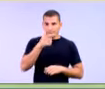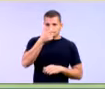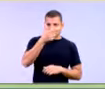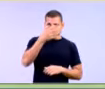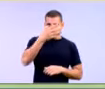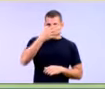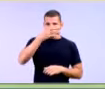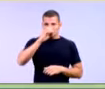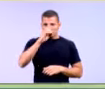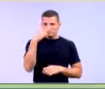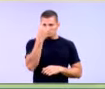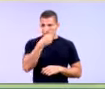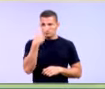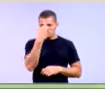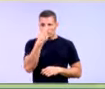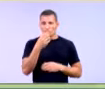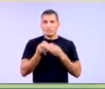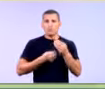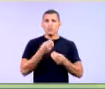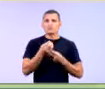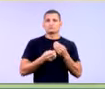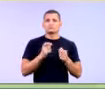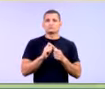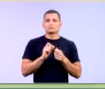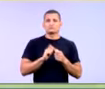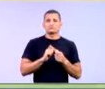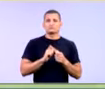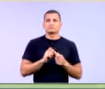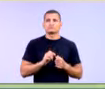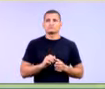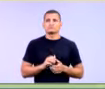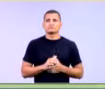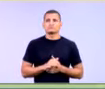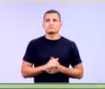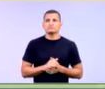240 horas, né? Como que é feita a carga...